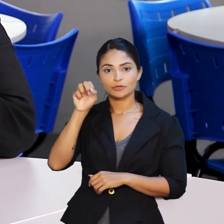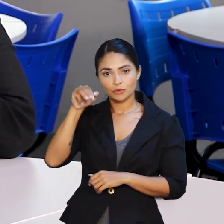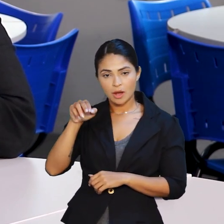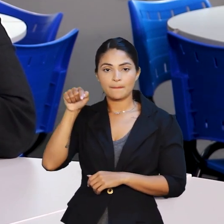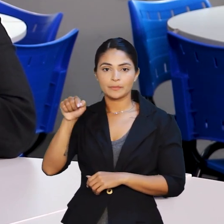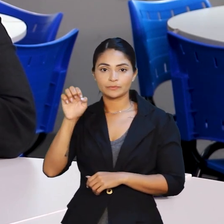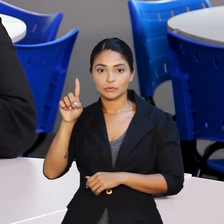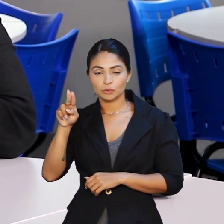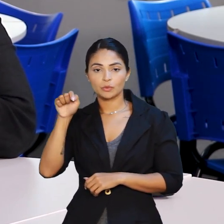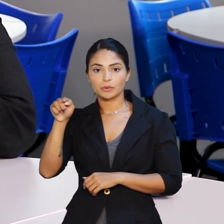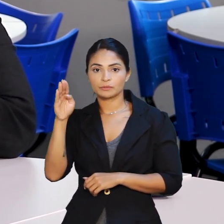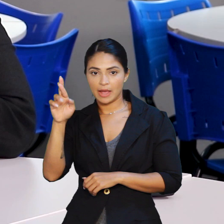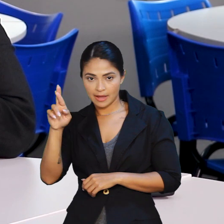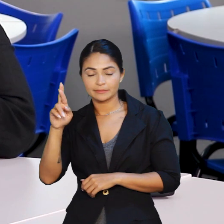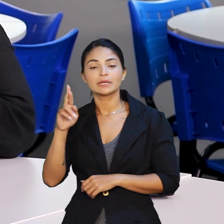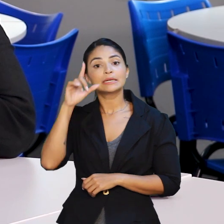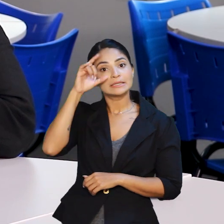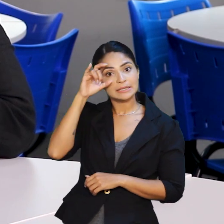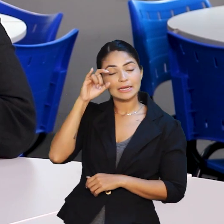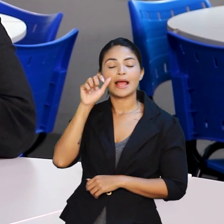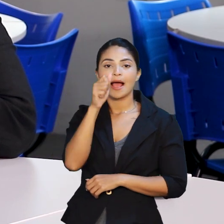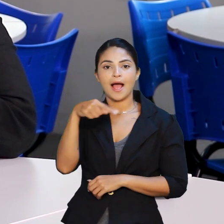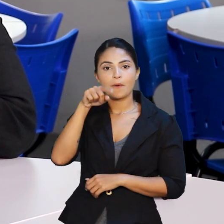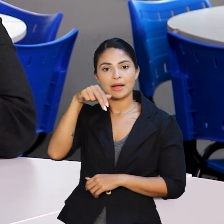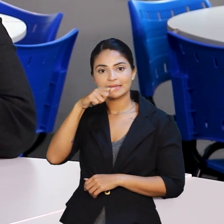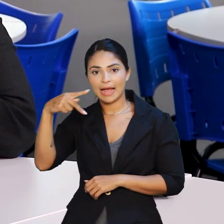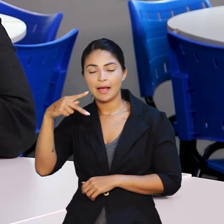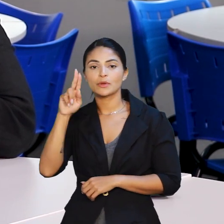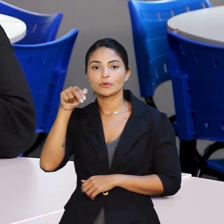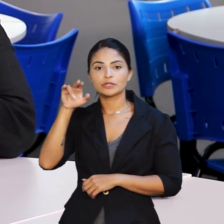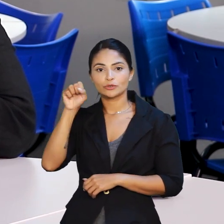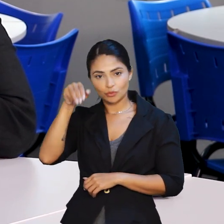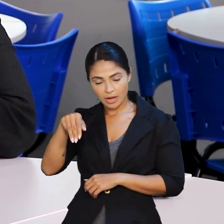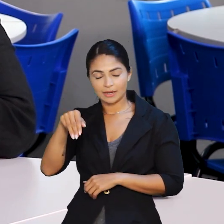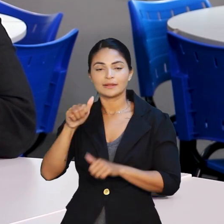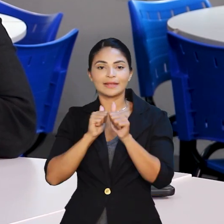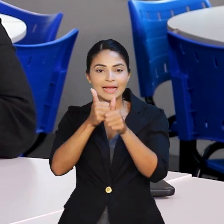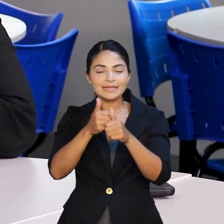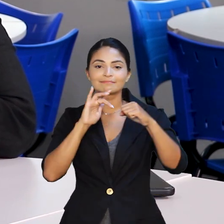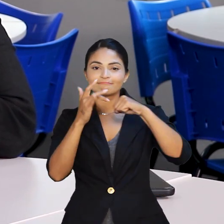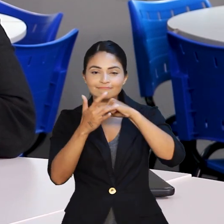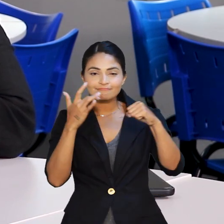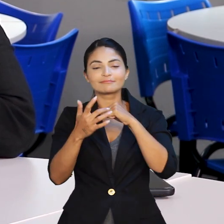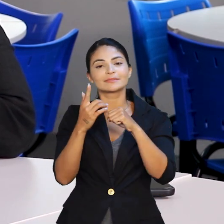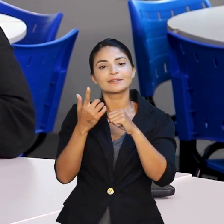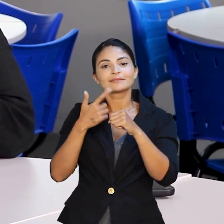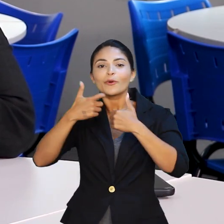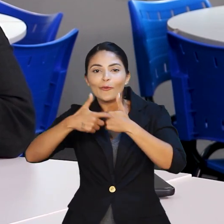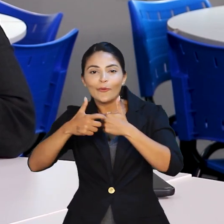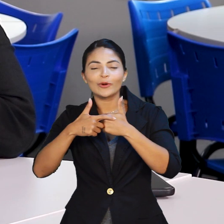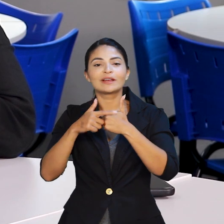nap@unisuam.edu.br, o nosso Instagram é @nap_unisuam. Acessem as nossas redes sociais, sigam a gente, lá vocês vão encontrar todas